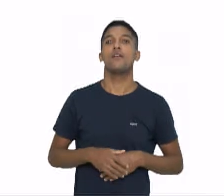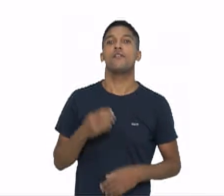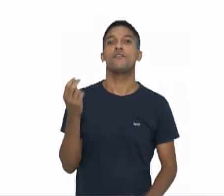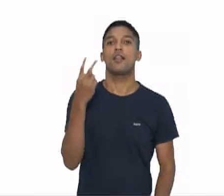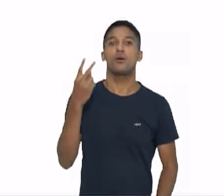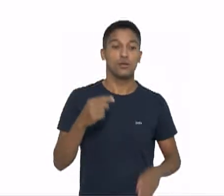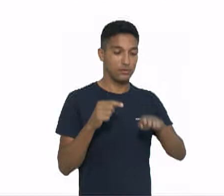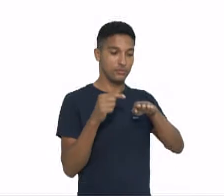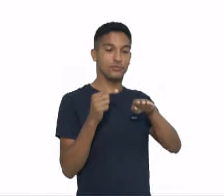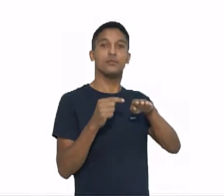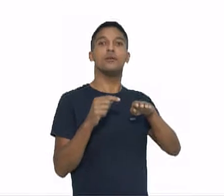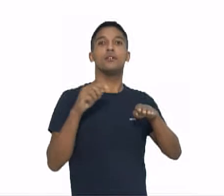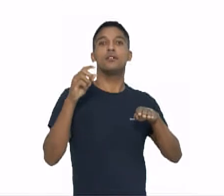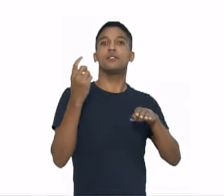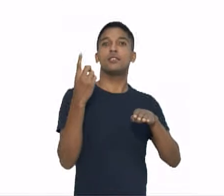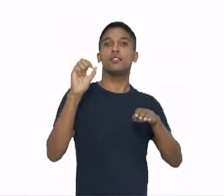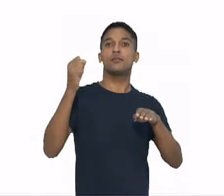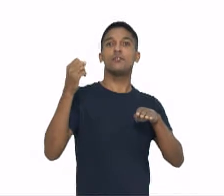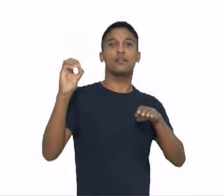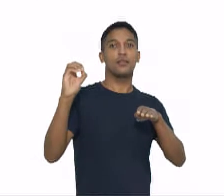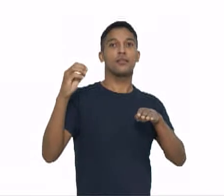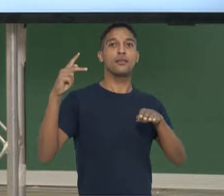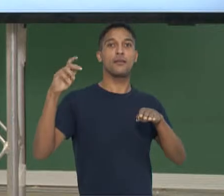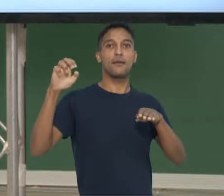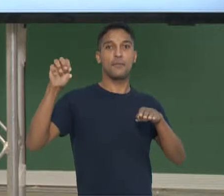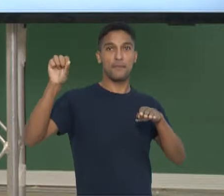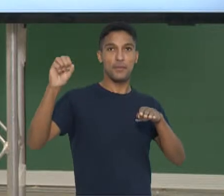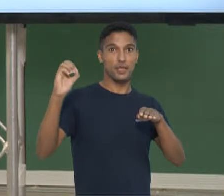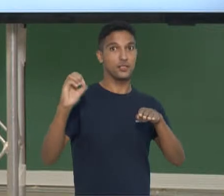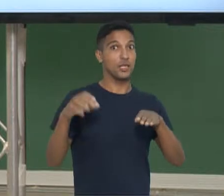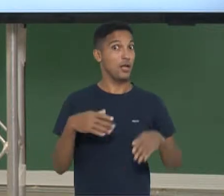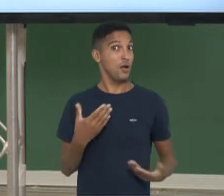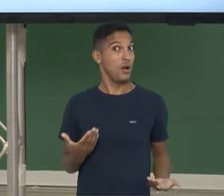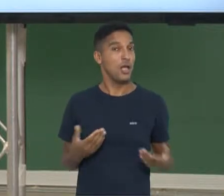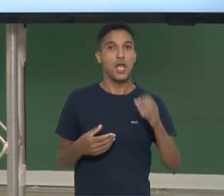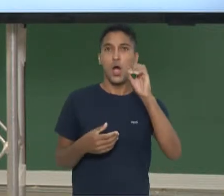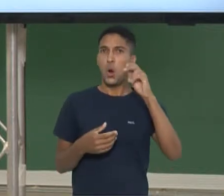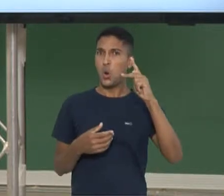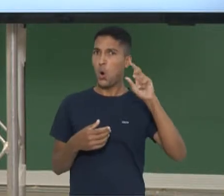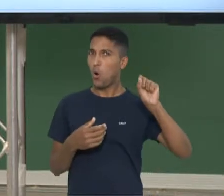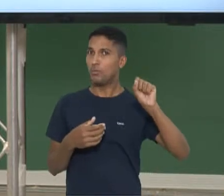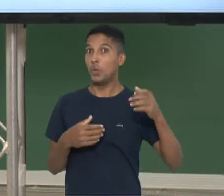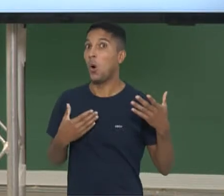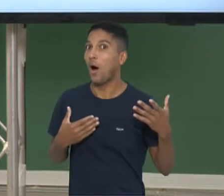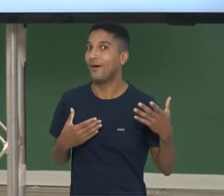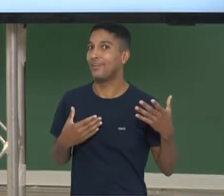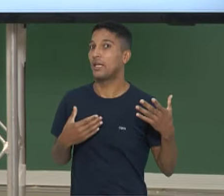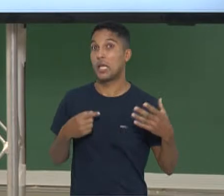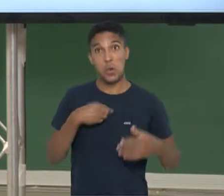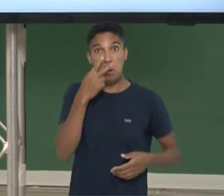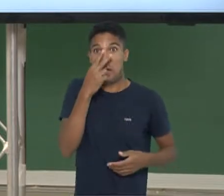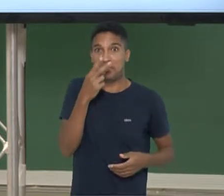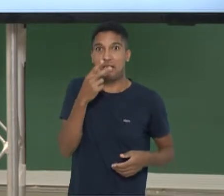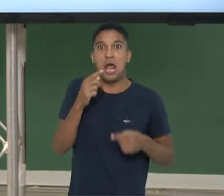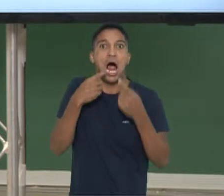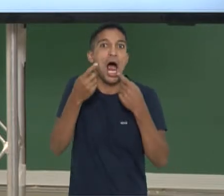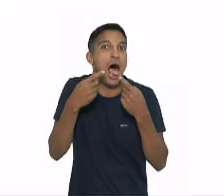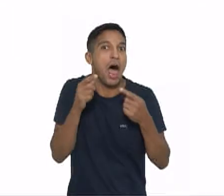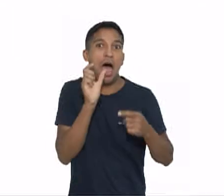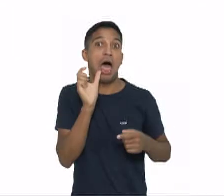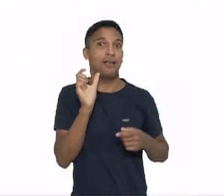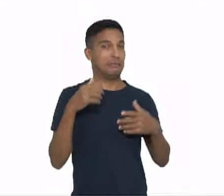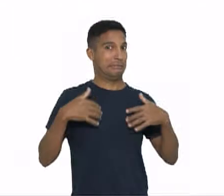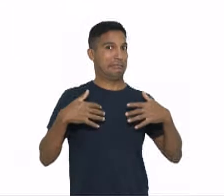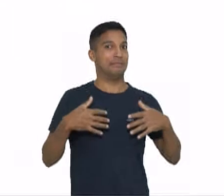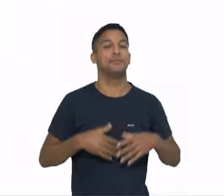as coisas todavía se iban a... Ops, creio que era uma palavrota. Eu acho que era uma palavrão. Acho que era um palavrão aí. Não? Me